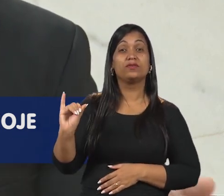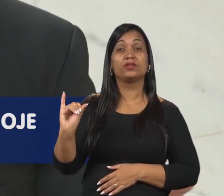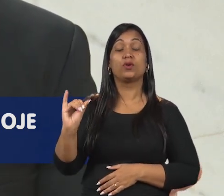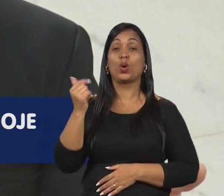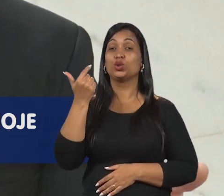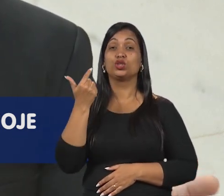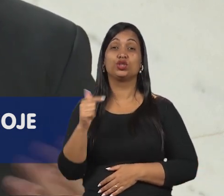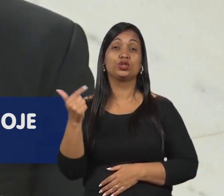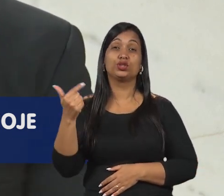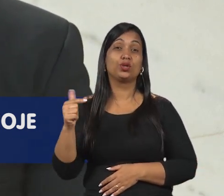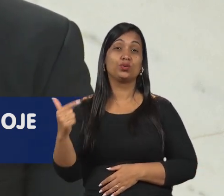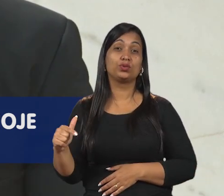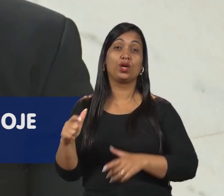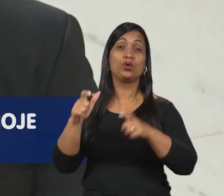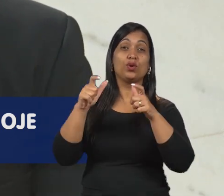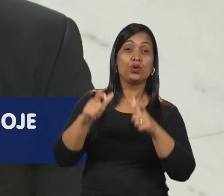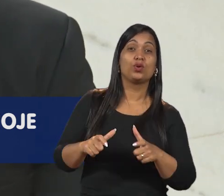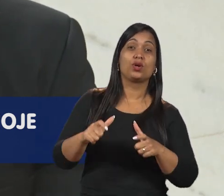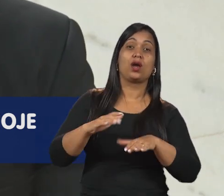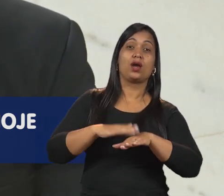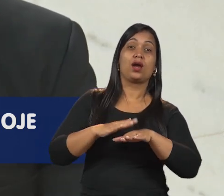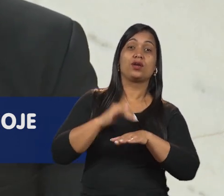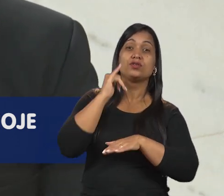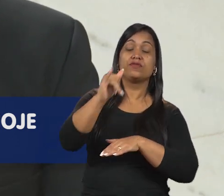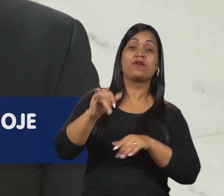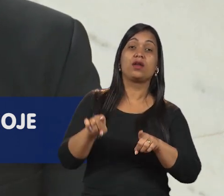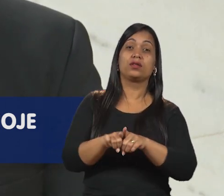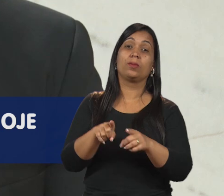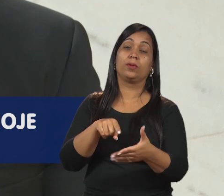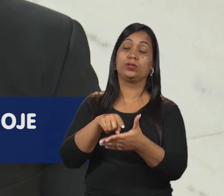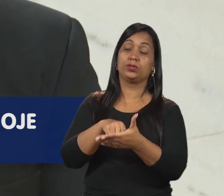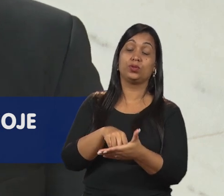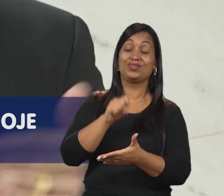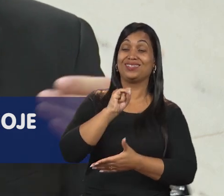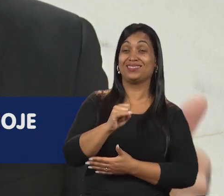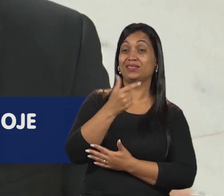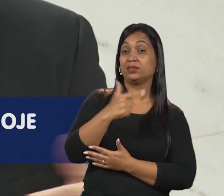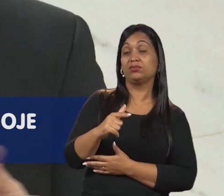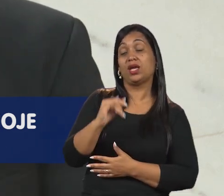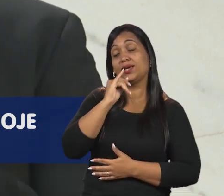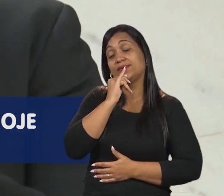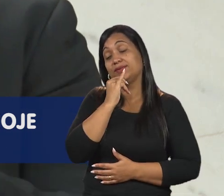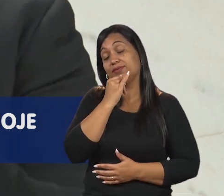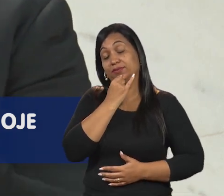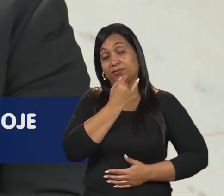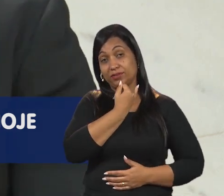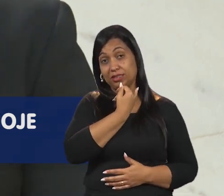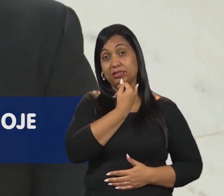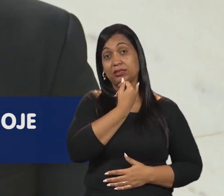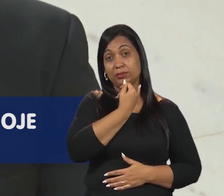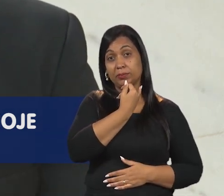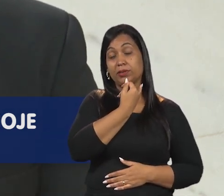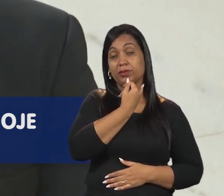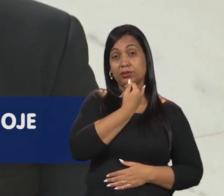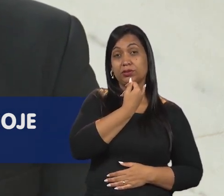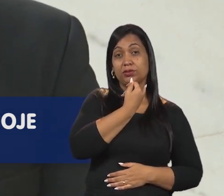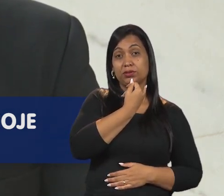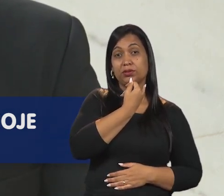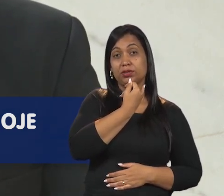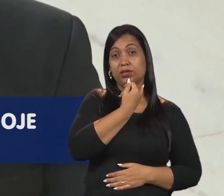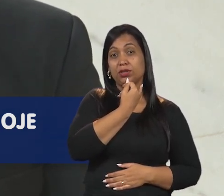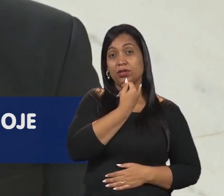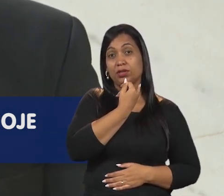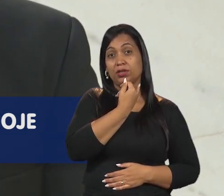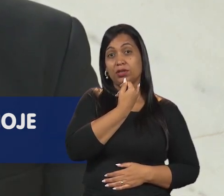não tem um local de fala e de denúncia. Se não tem, infelizmente, como também uma grande porcentagem dos casos a